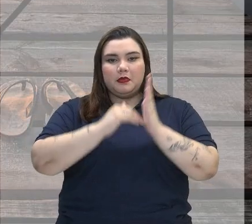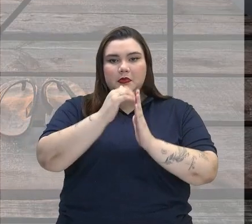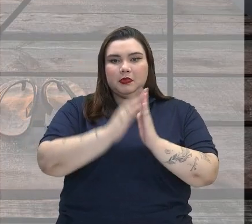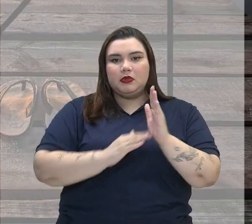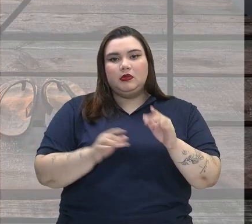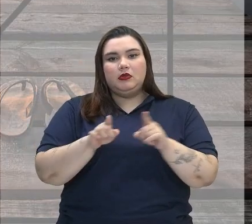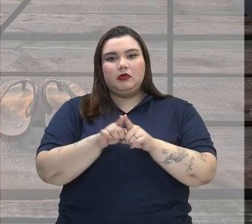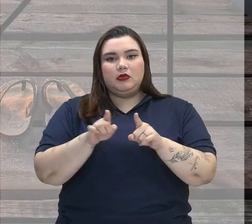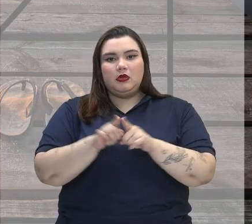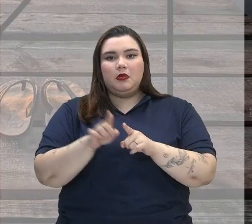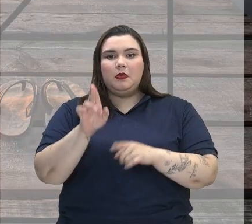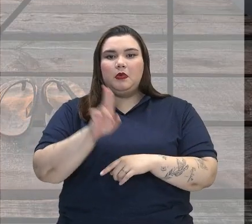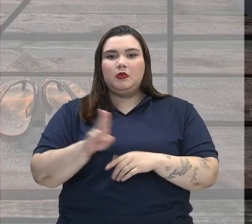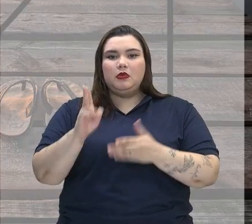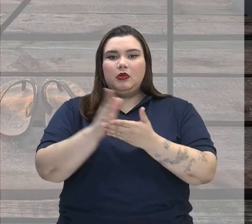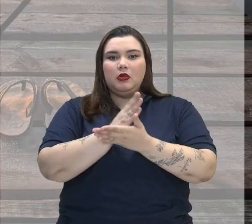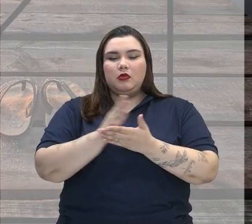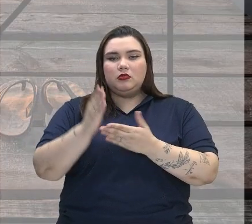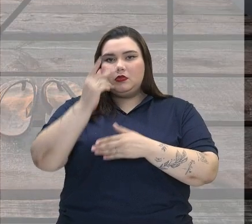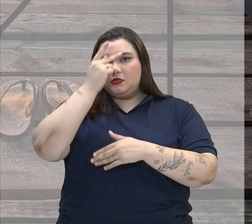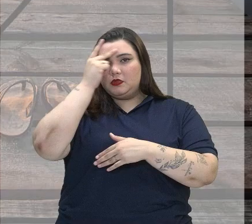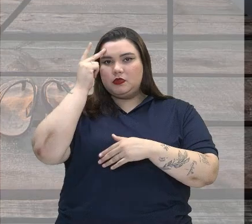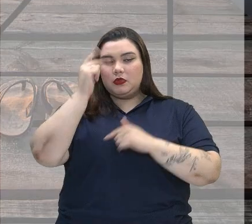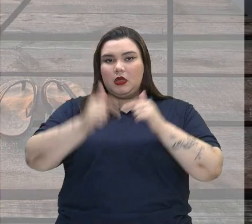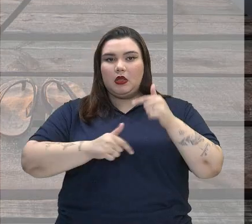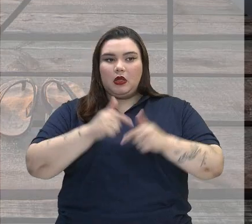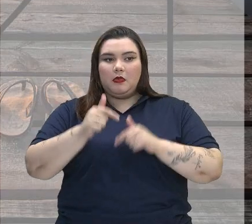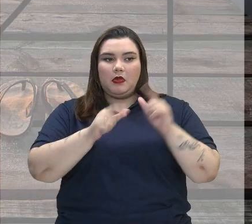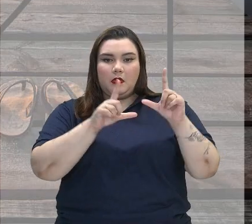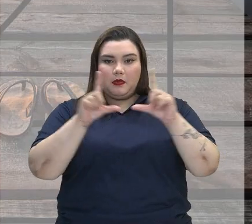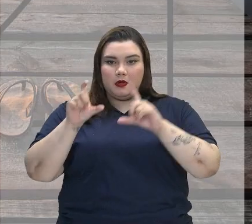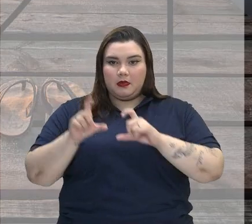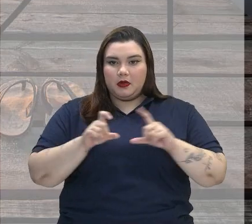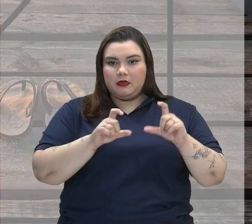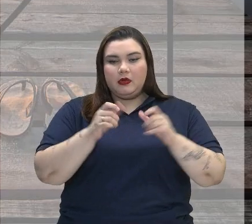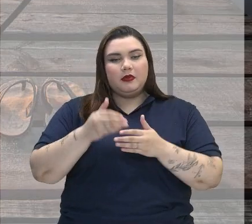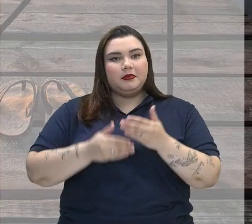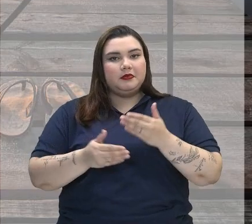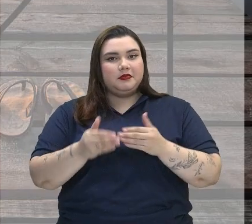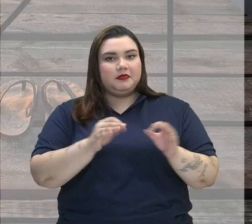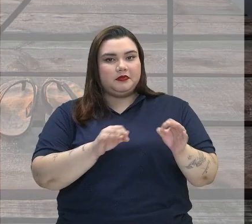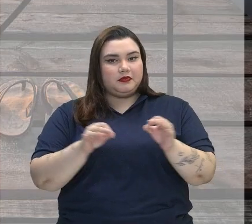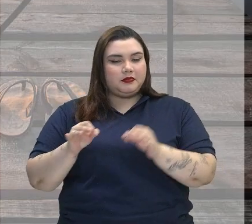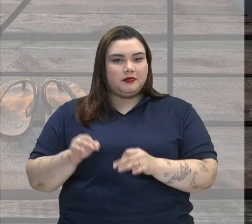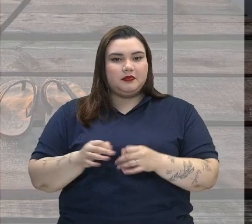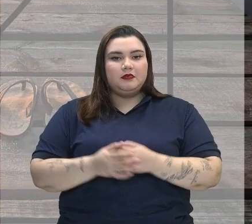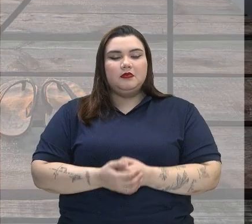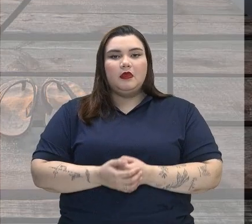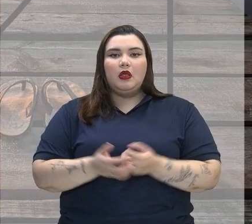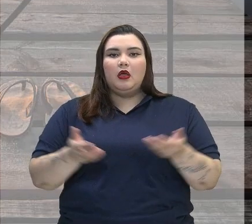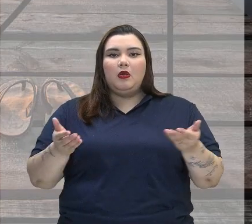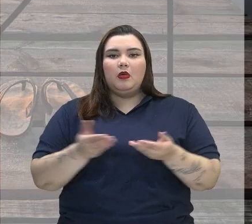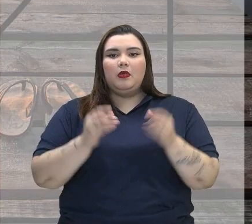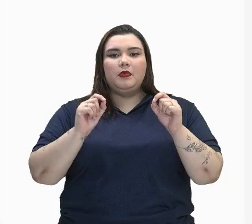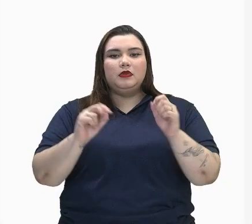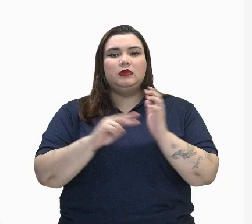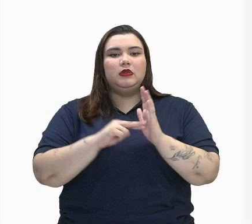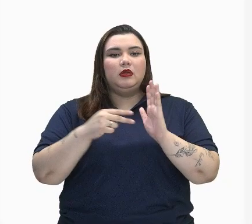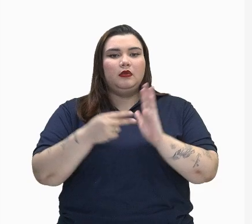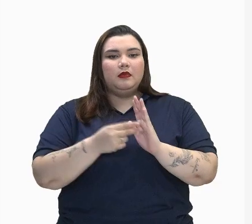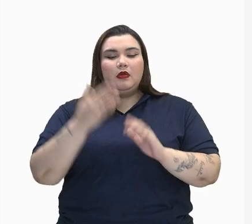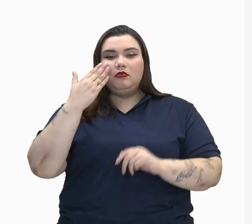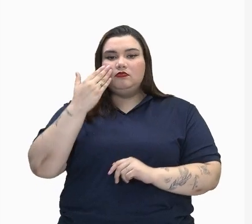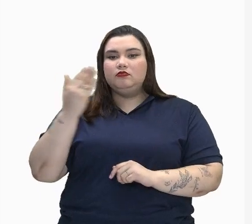por alguns fotógrafos e assim por diante. Vamos então conhecer melhor o que é essa proporção áurea?